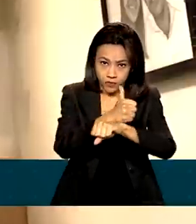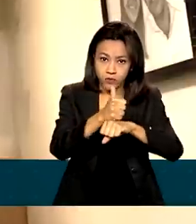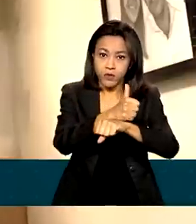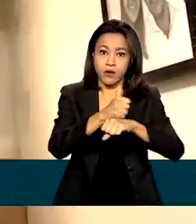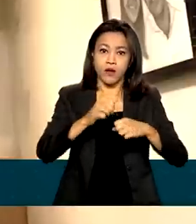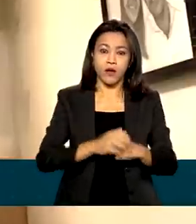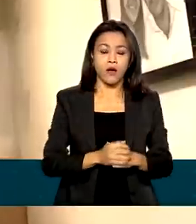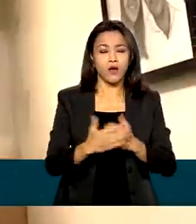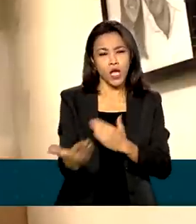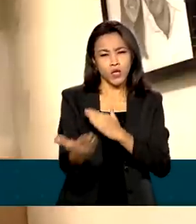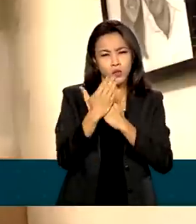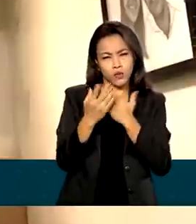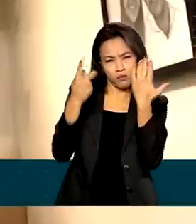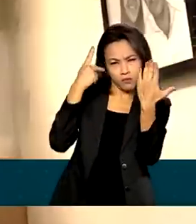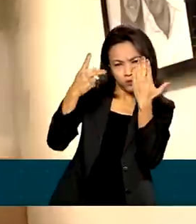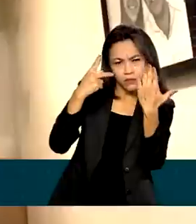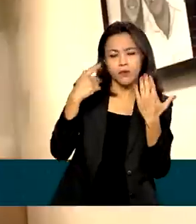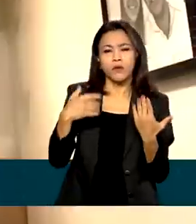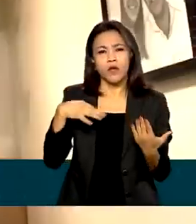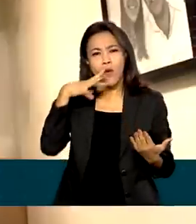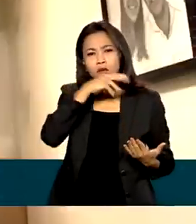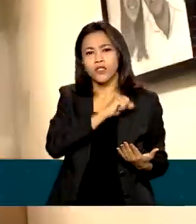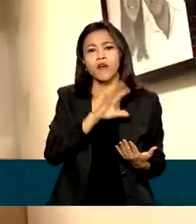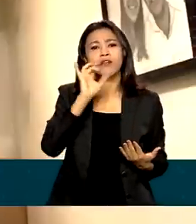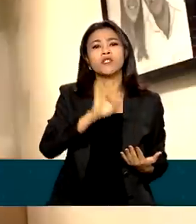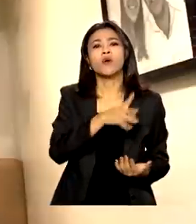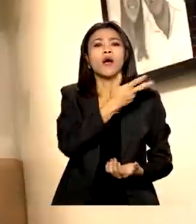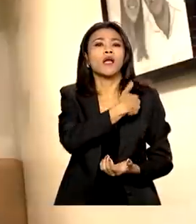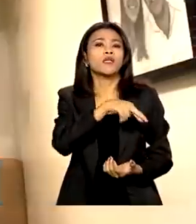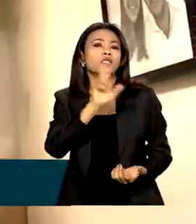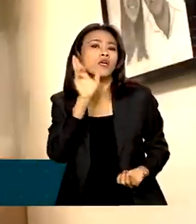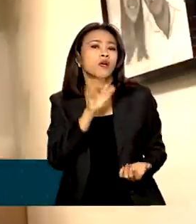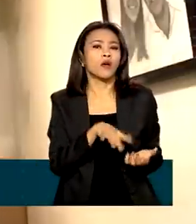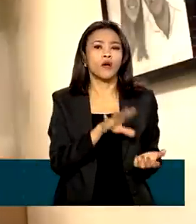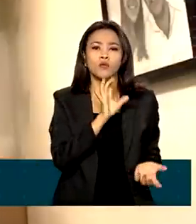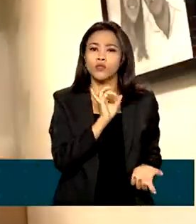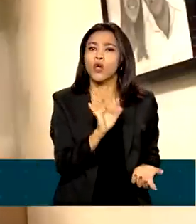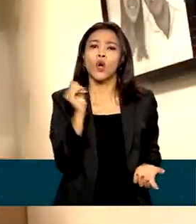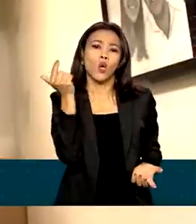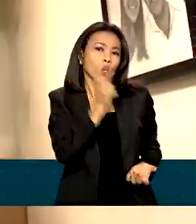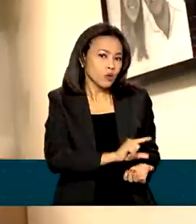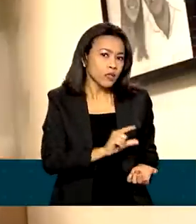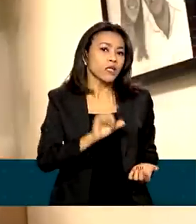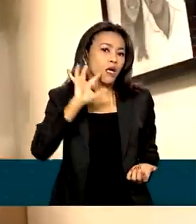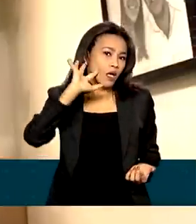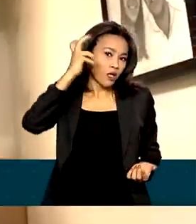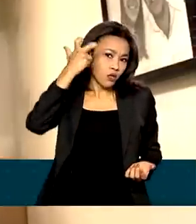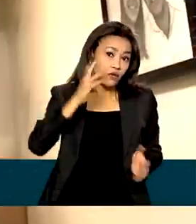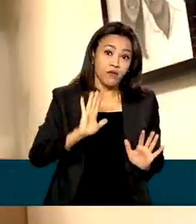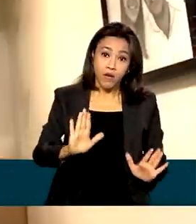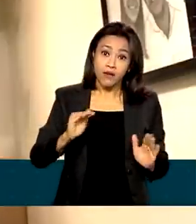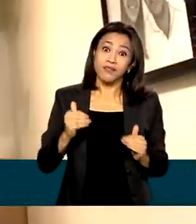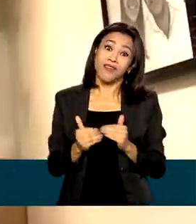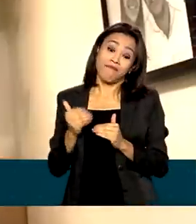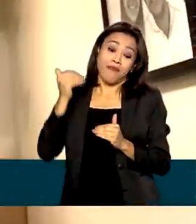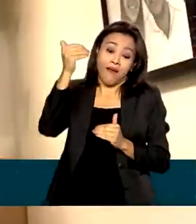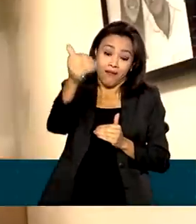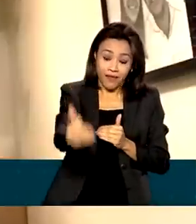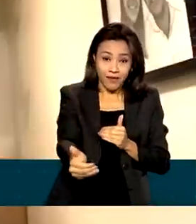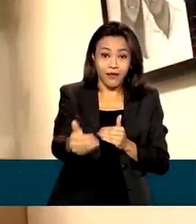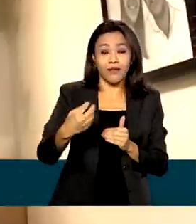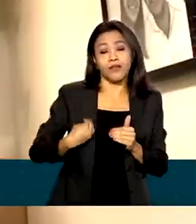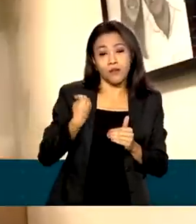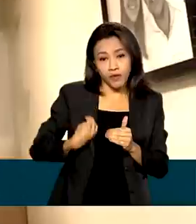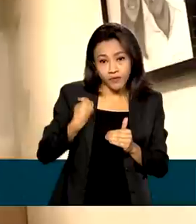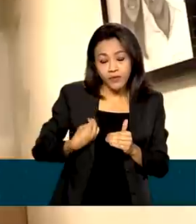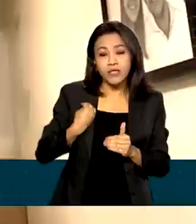busquei ajuda na psicanálise também, né? Eu achava que só com a religião, né, eu poderia conduzir isso, mas tem algo além, né? Uma ajuda